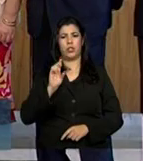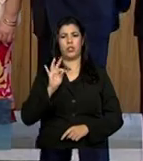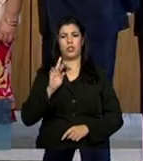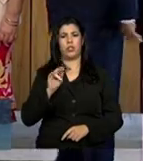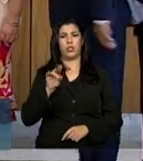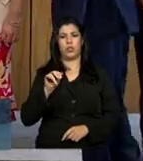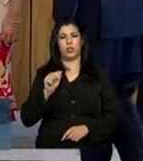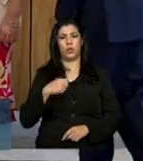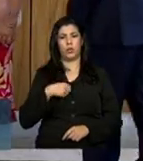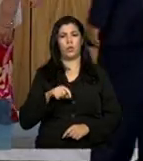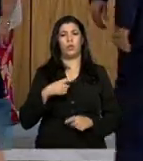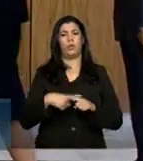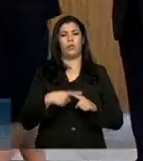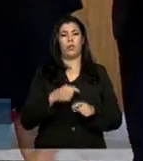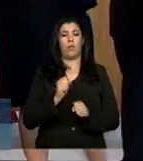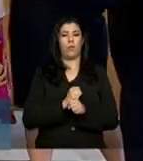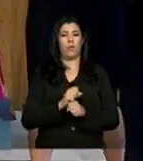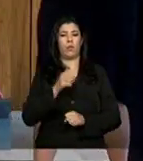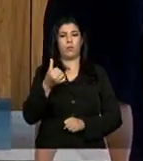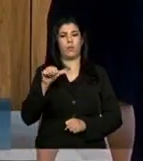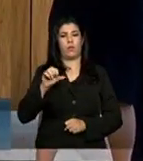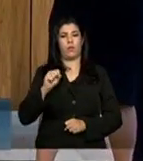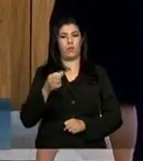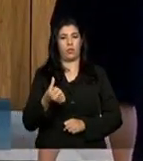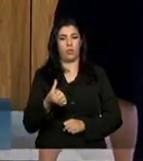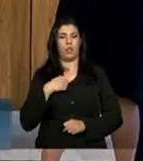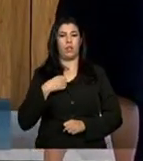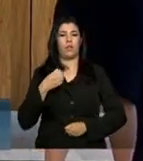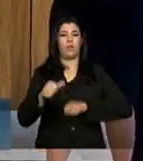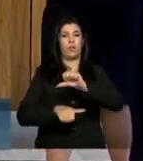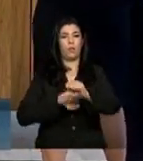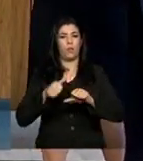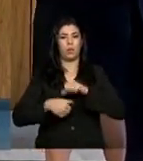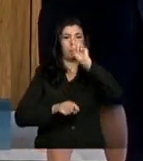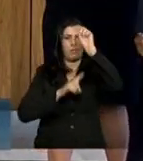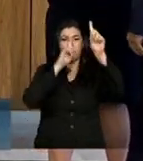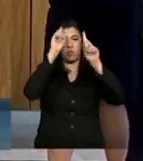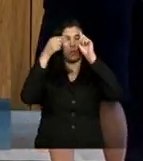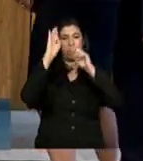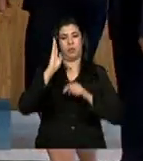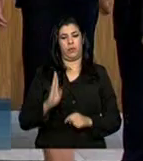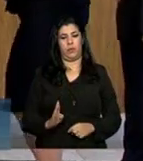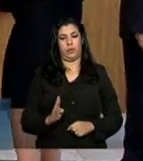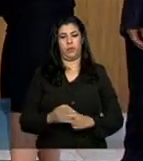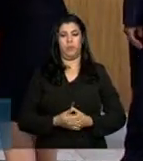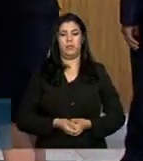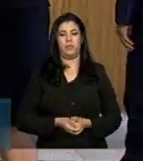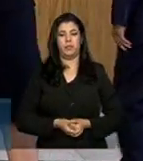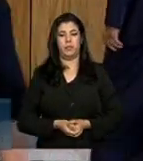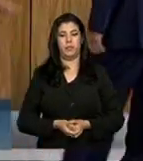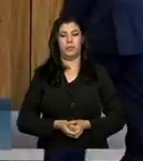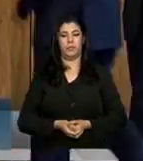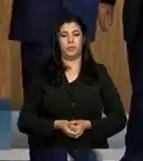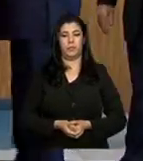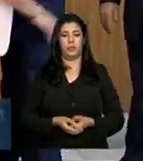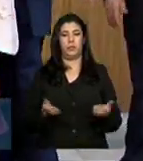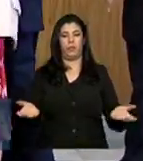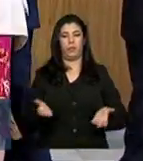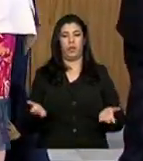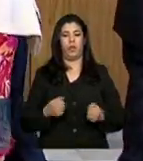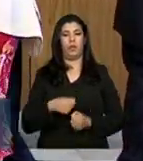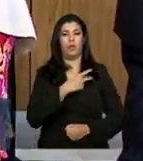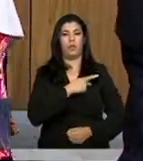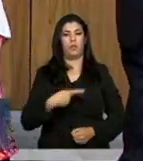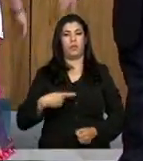então, em 1986, com a redemocratização brasileira. Então, neste momento, a presidenta